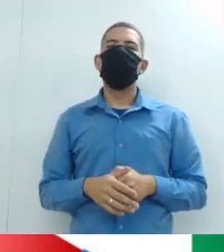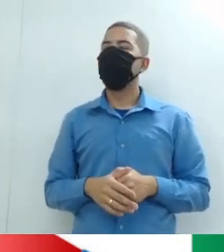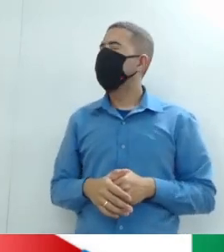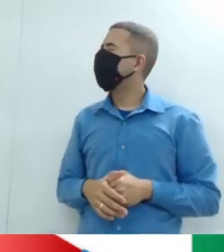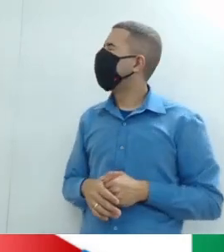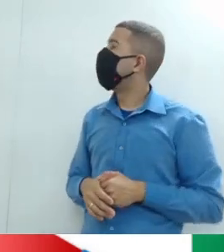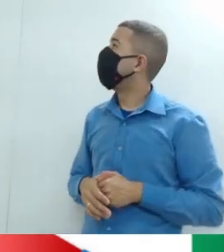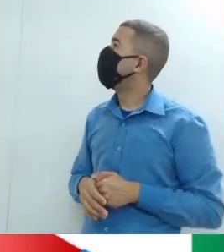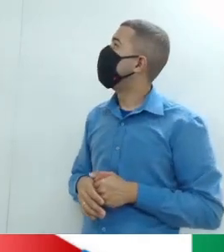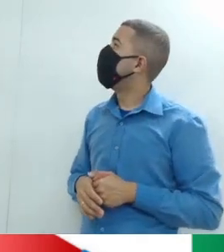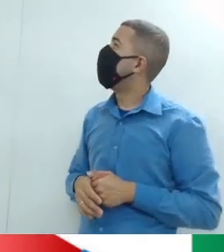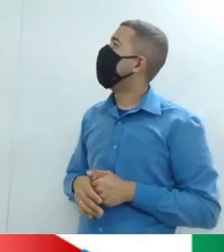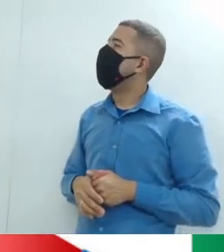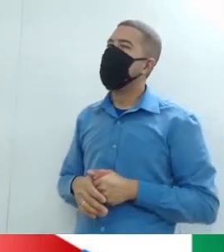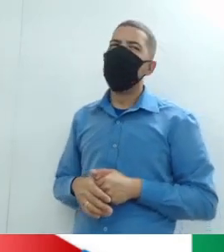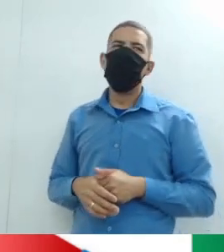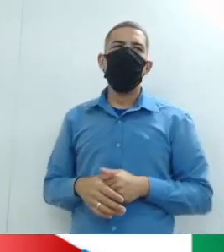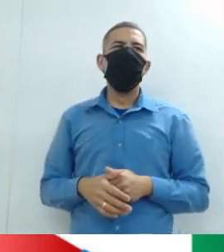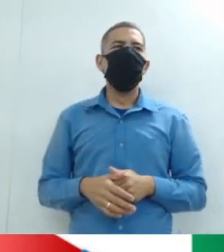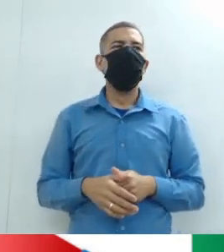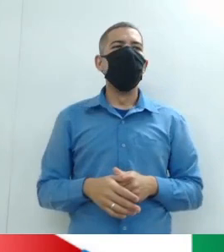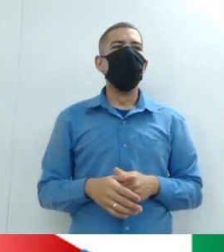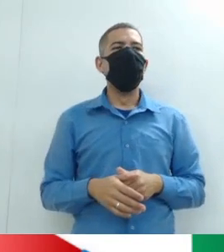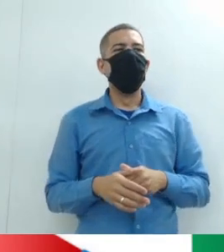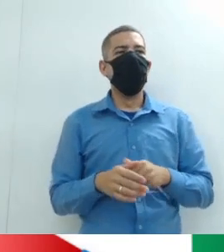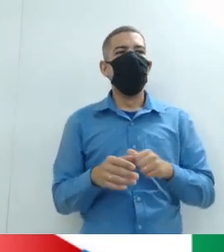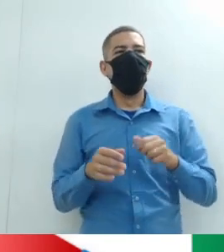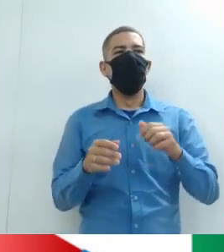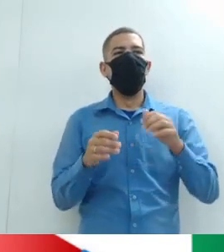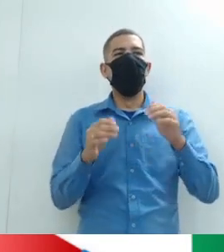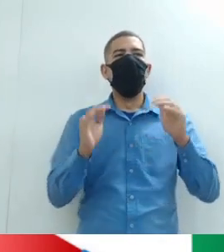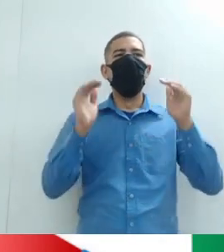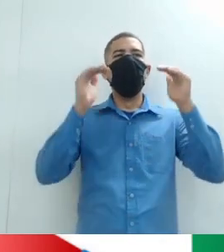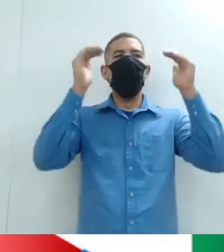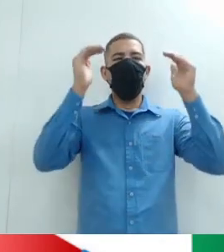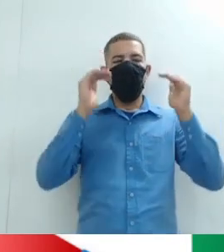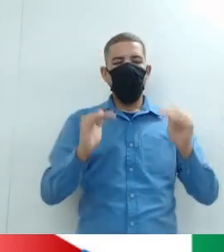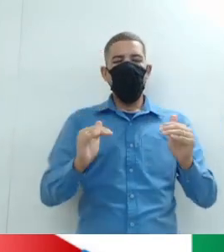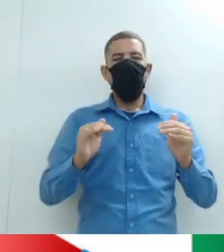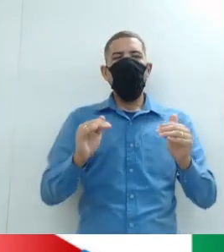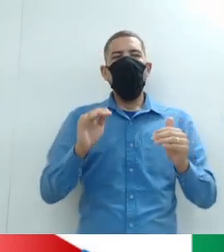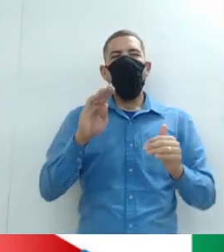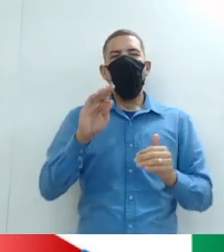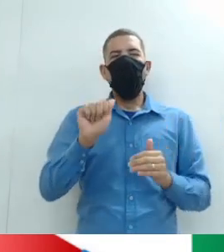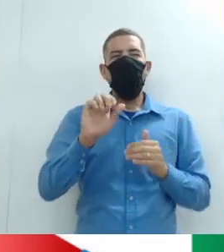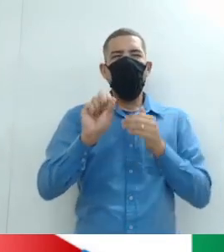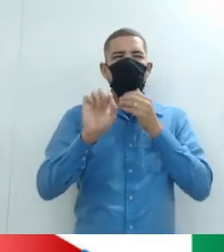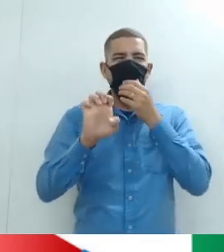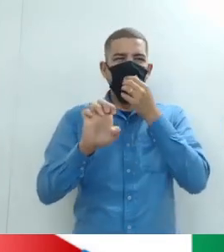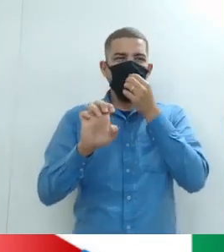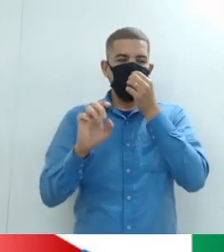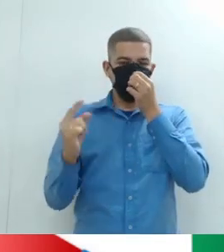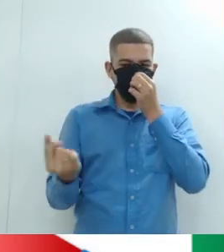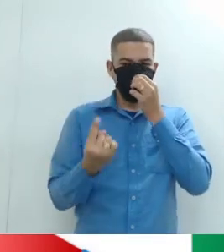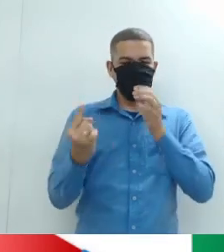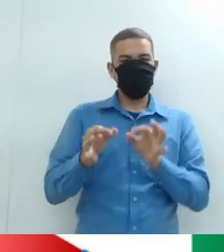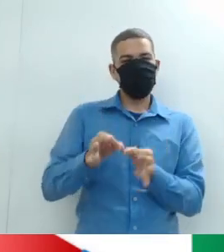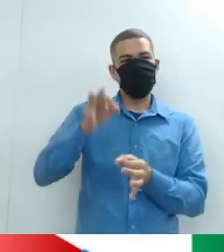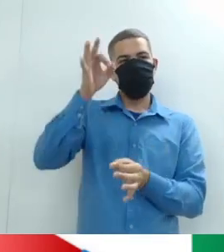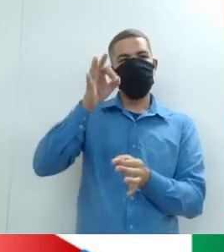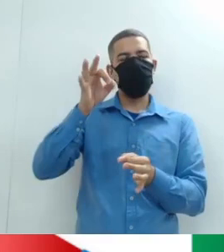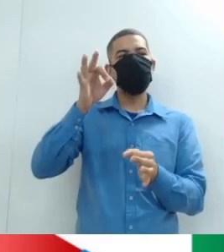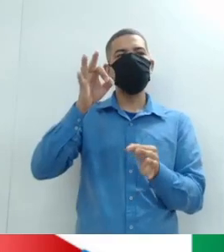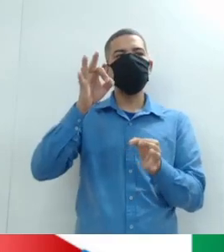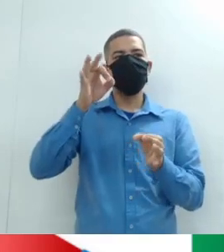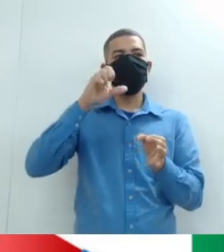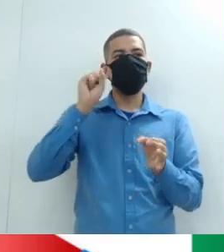isso aí, ó. E a superfície lateral é curva, que quando a gente consegue de uma forma planificada, vira